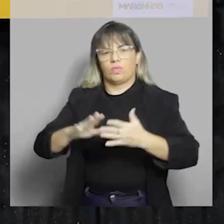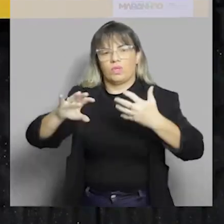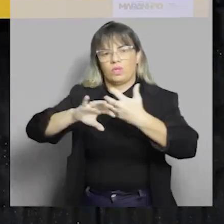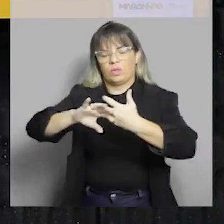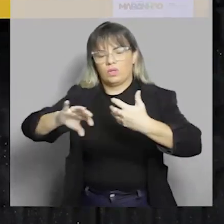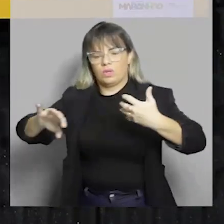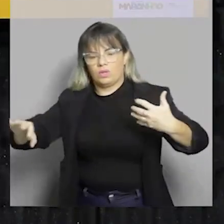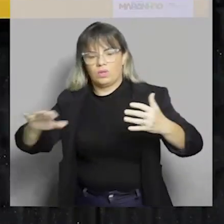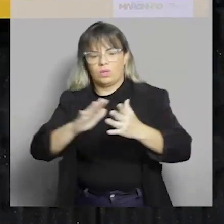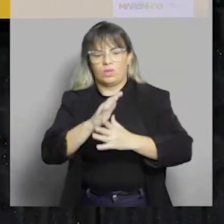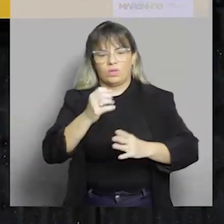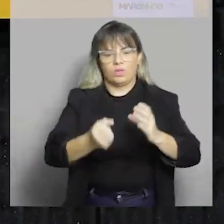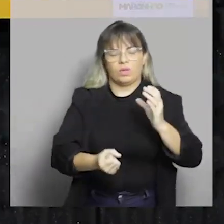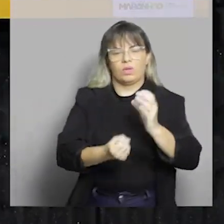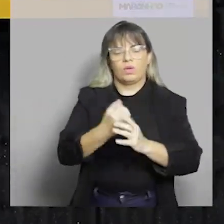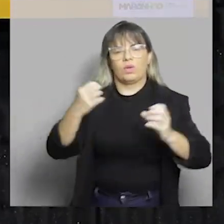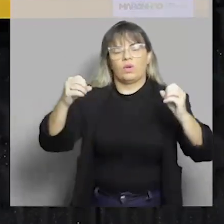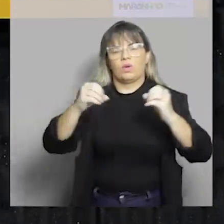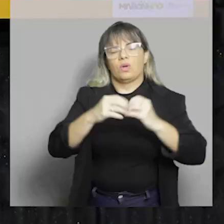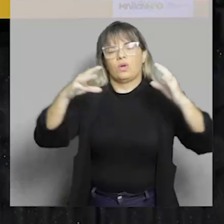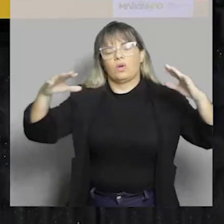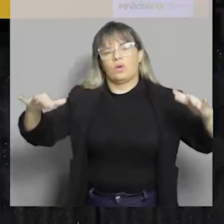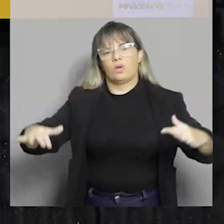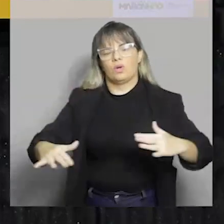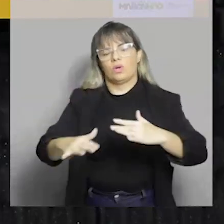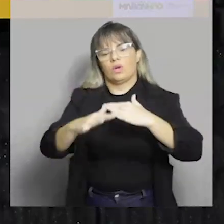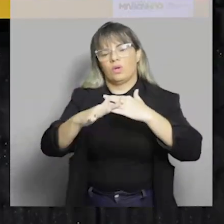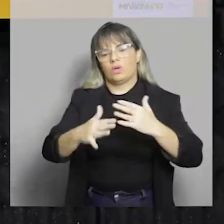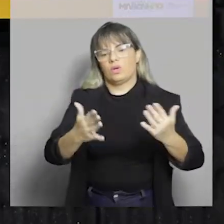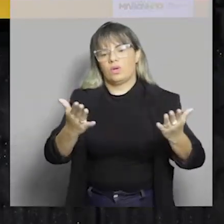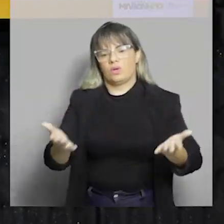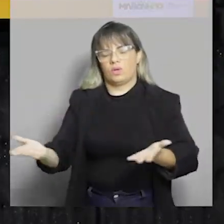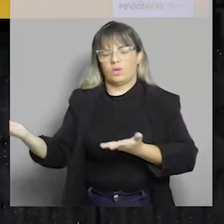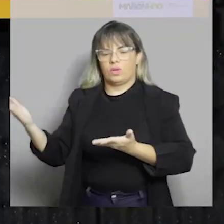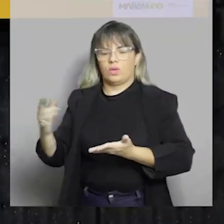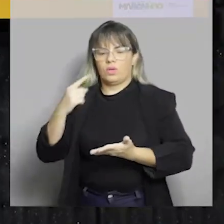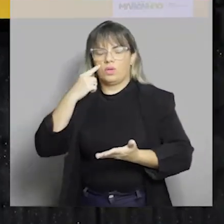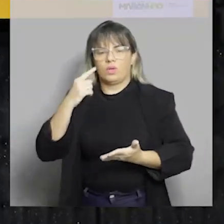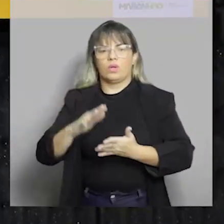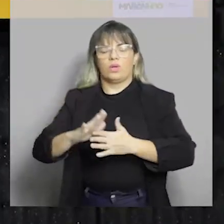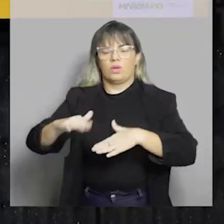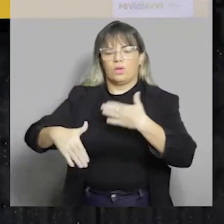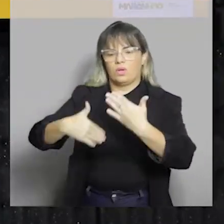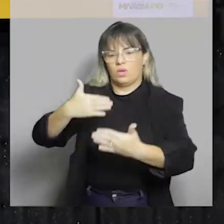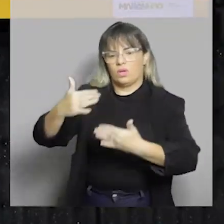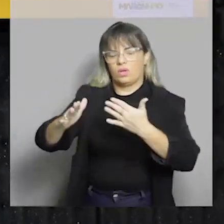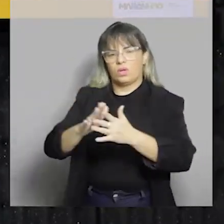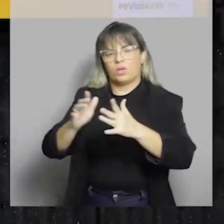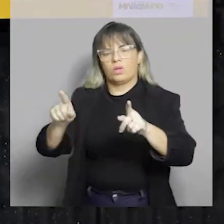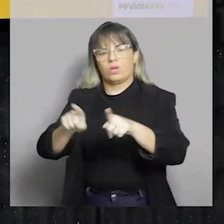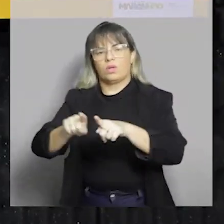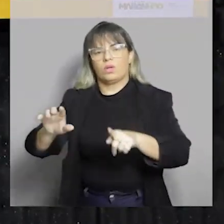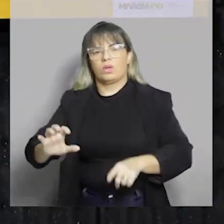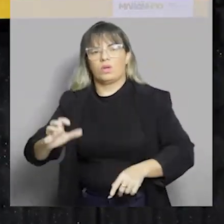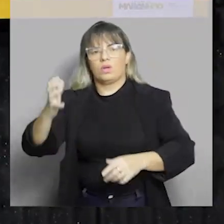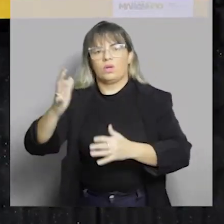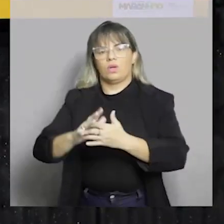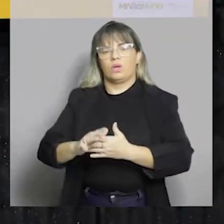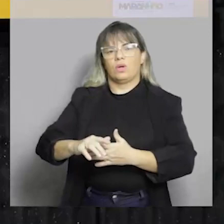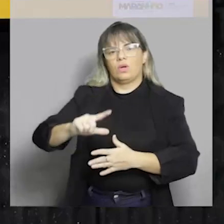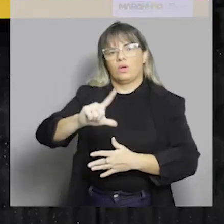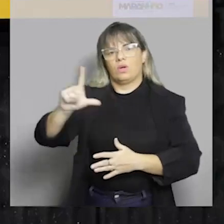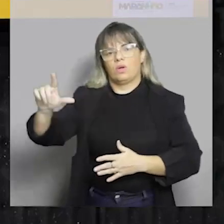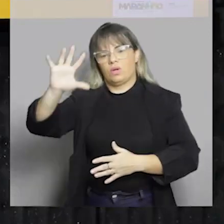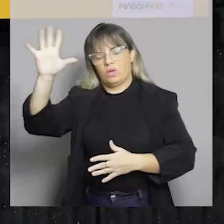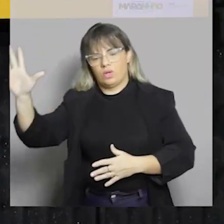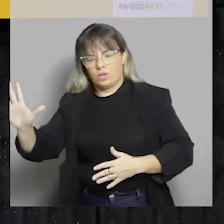aí no caso, o Oceano Atlântico. E este mesmo processo vem ocorrendo no chifre da África. Ou seja, devido às forças